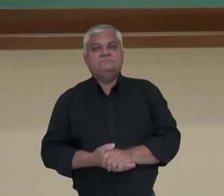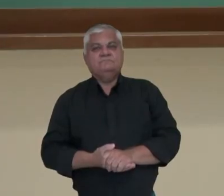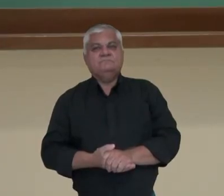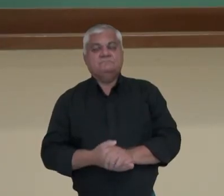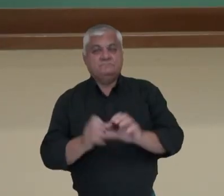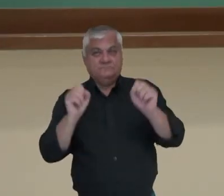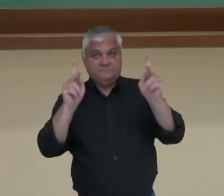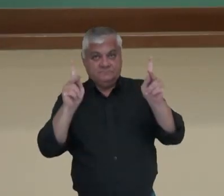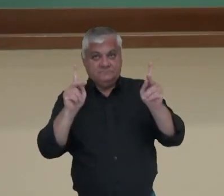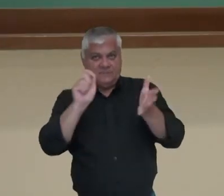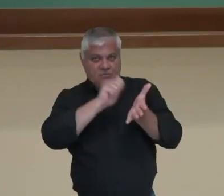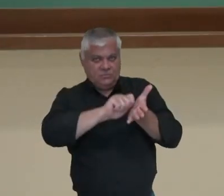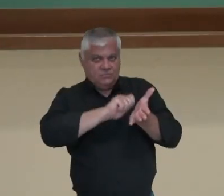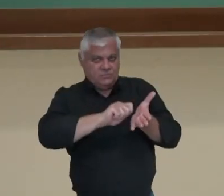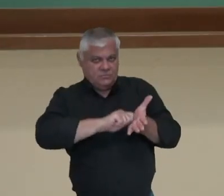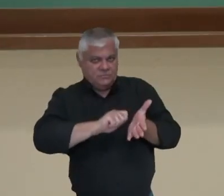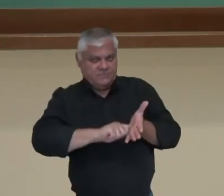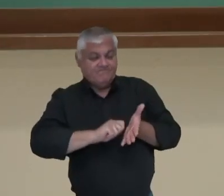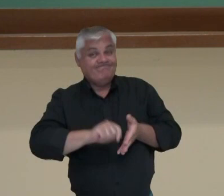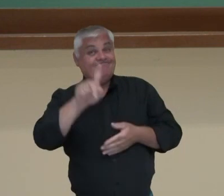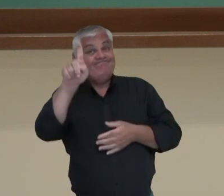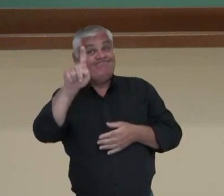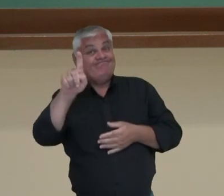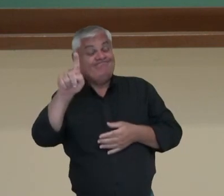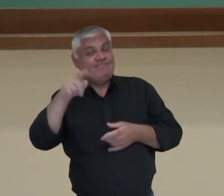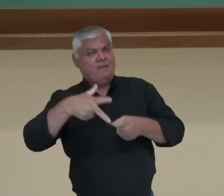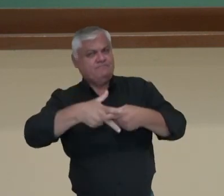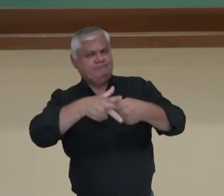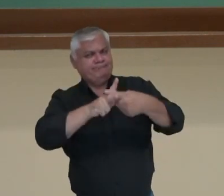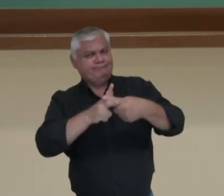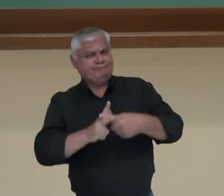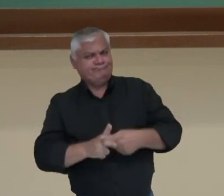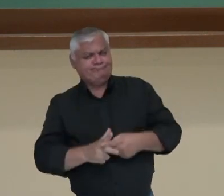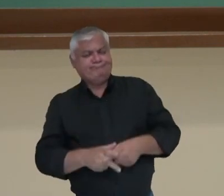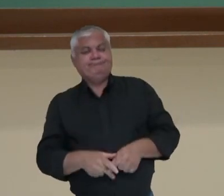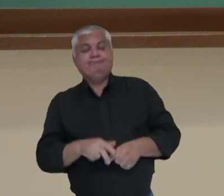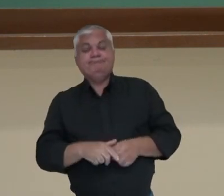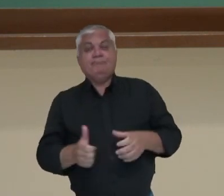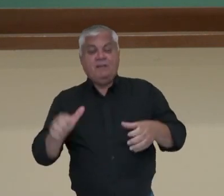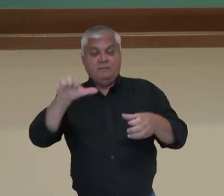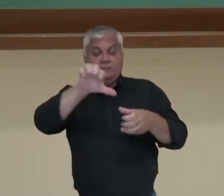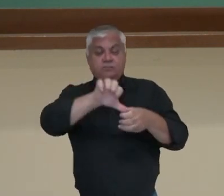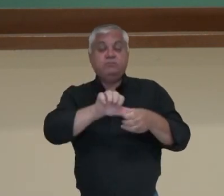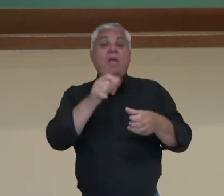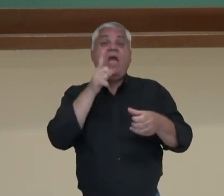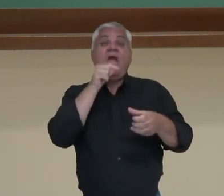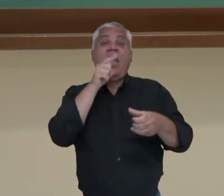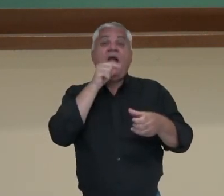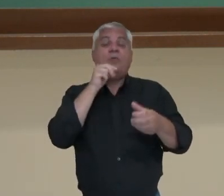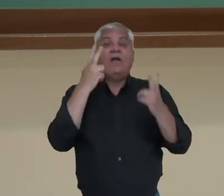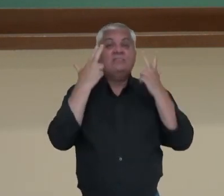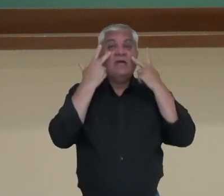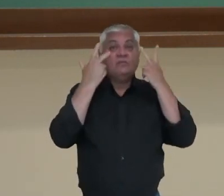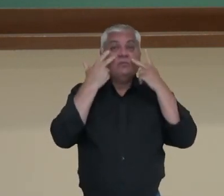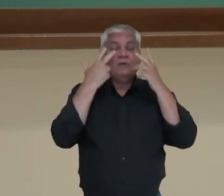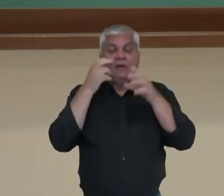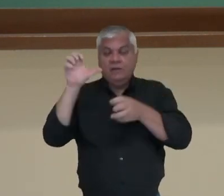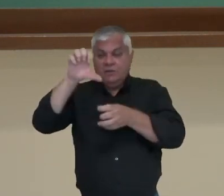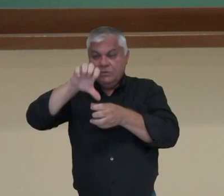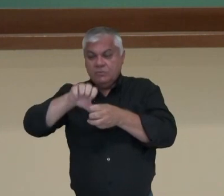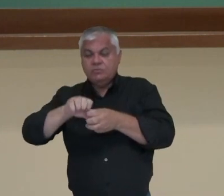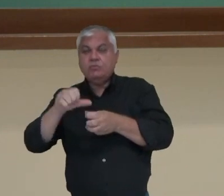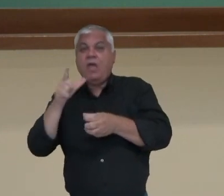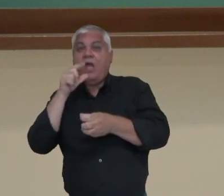Ok? Conseguiu anotar? Vou fazer uma correção. Nos ingredientes eu coloquei água em temperatura ambiente e água morna. Mas isso vai